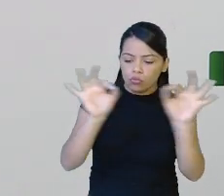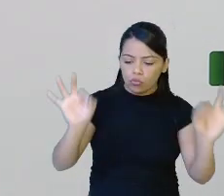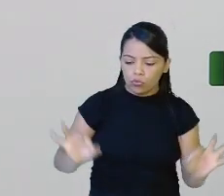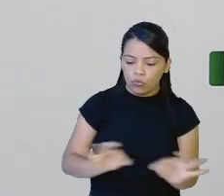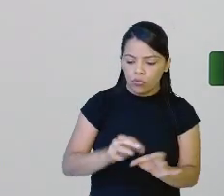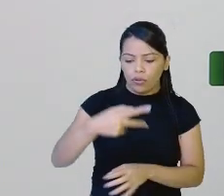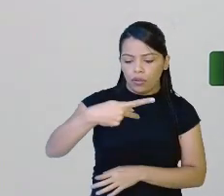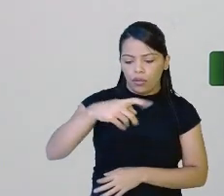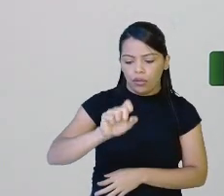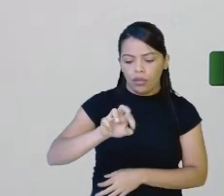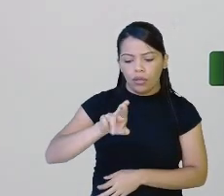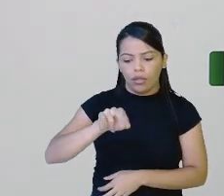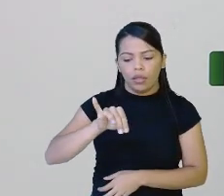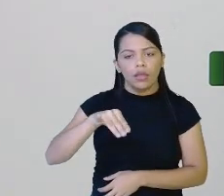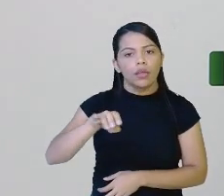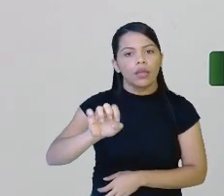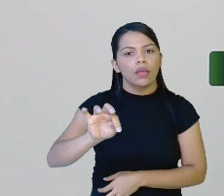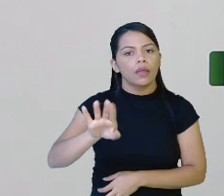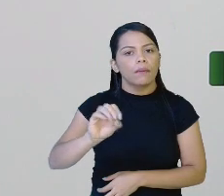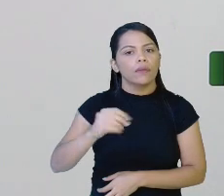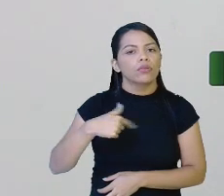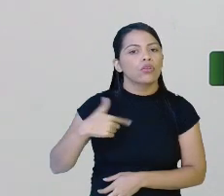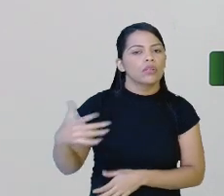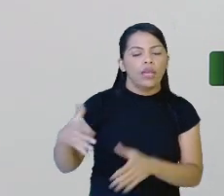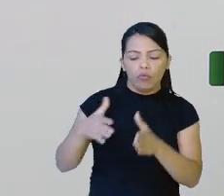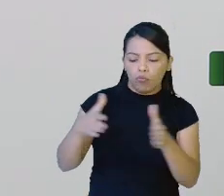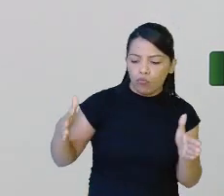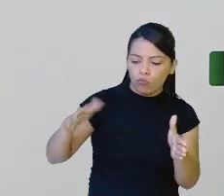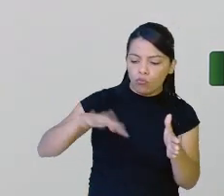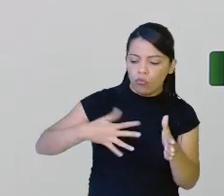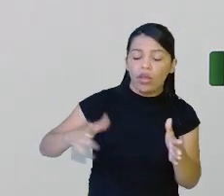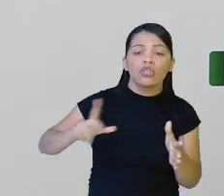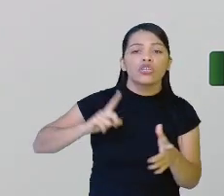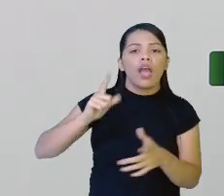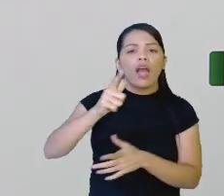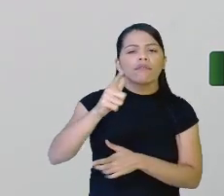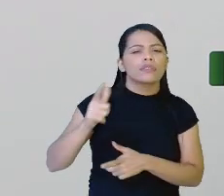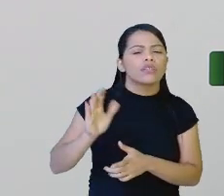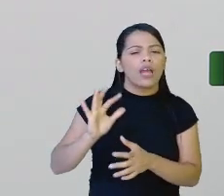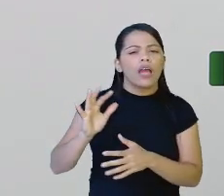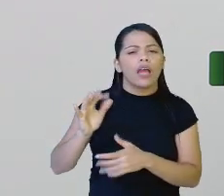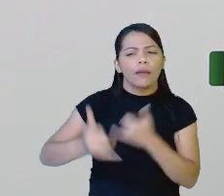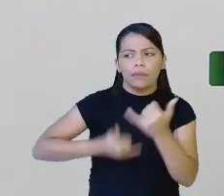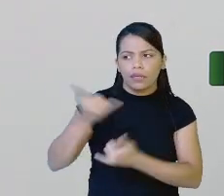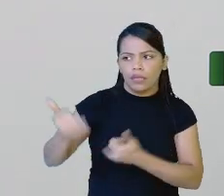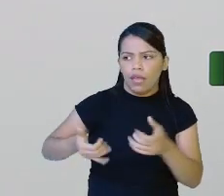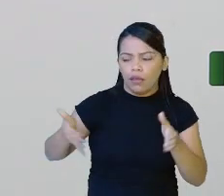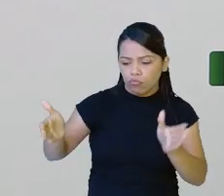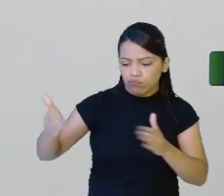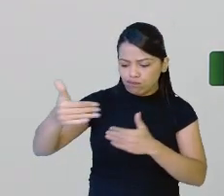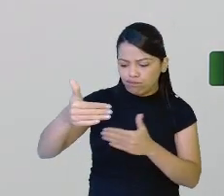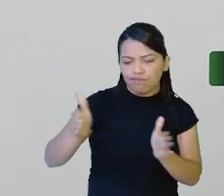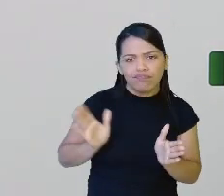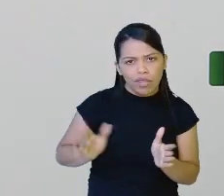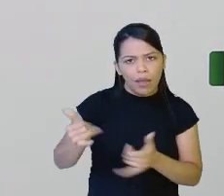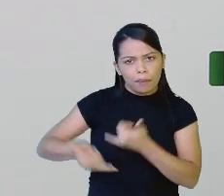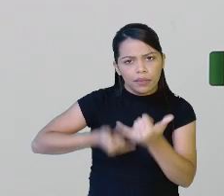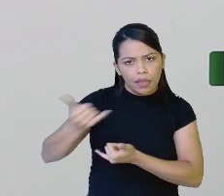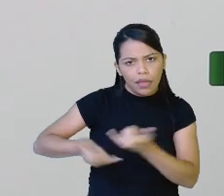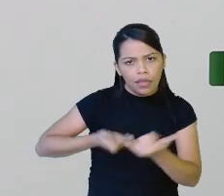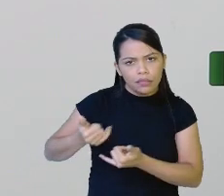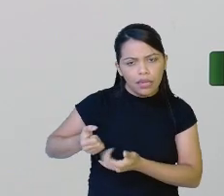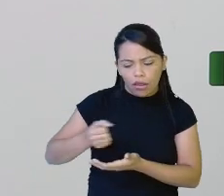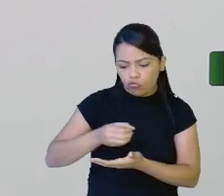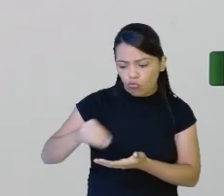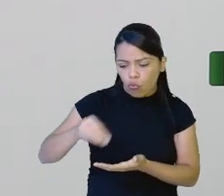Aqui eu tenho um tabuleiro. Já brincaram com esse jogo? Já utilizaram esse tabuleiro em alguma brincadeira? Tenho certeza